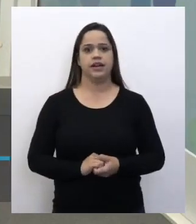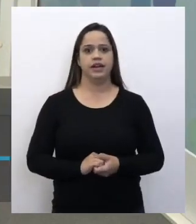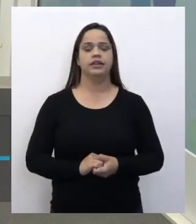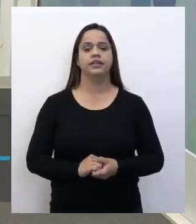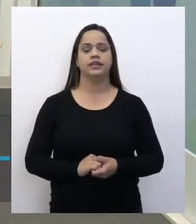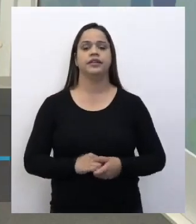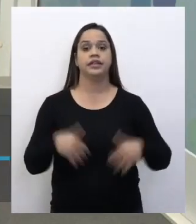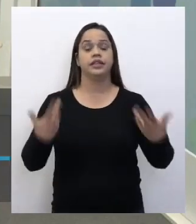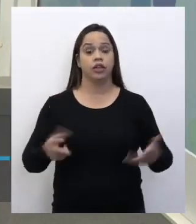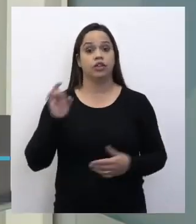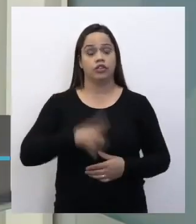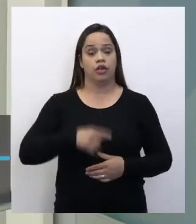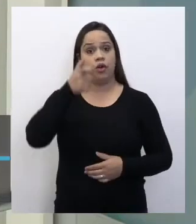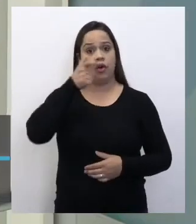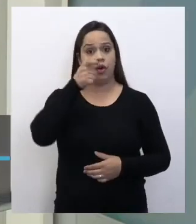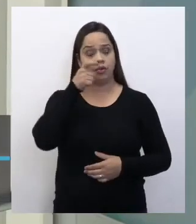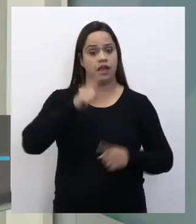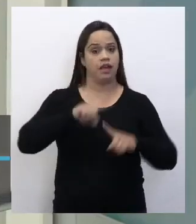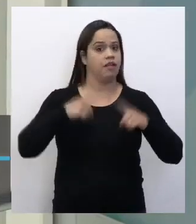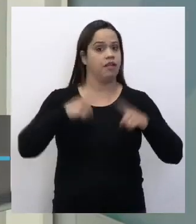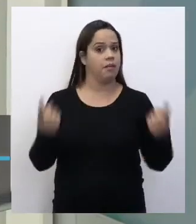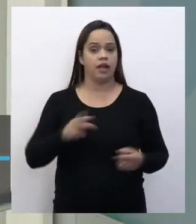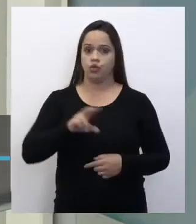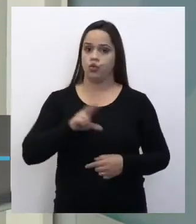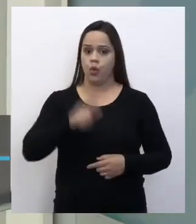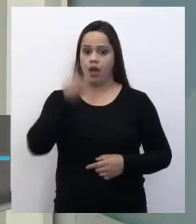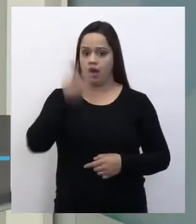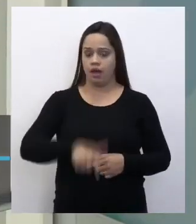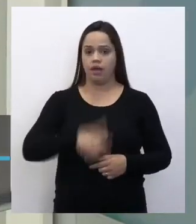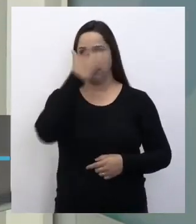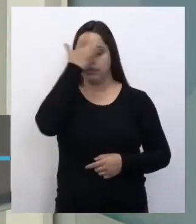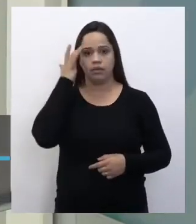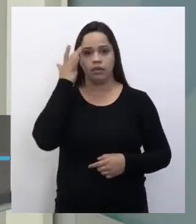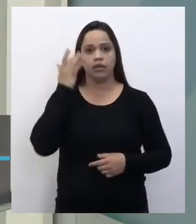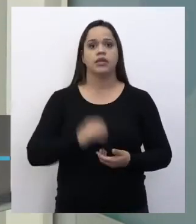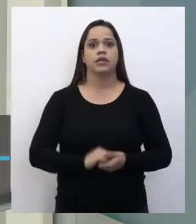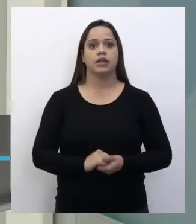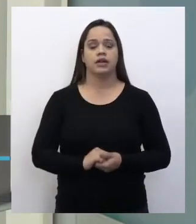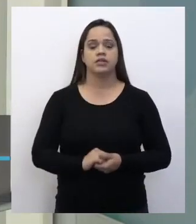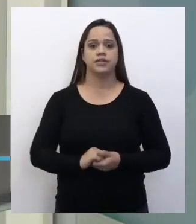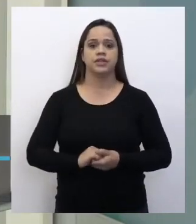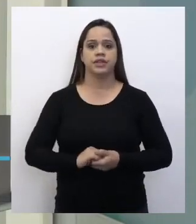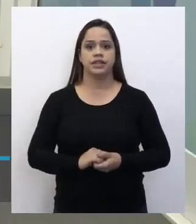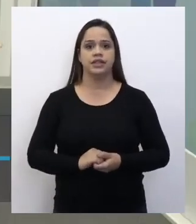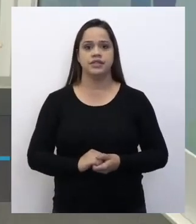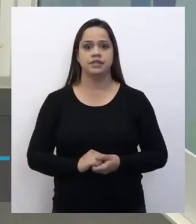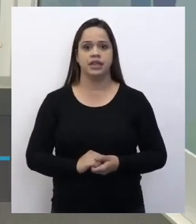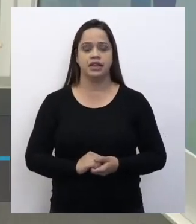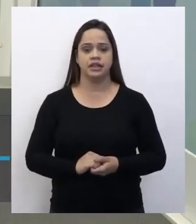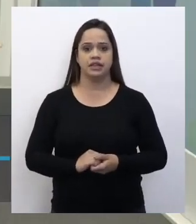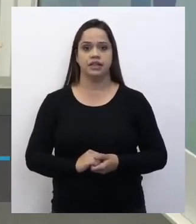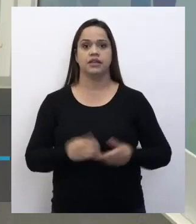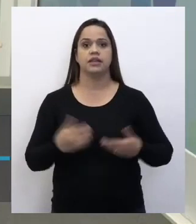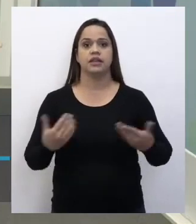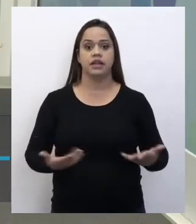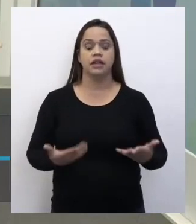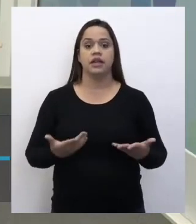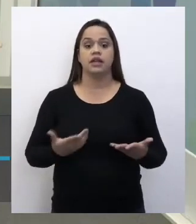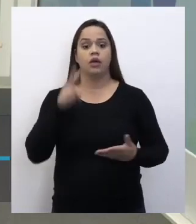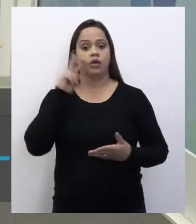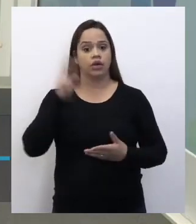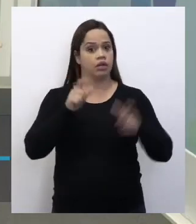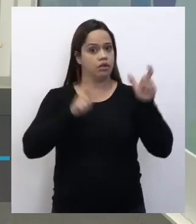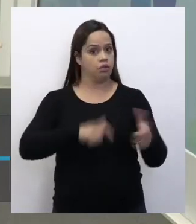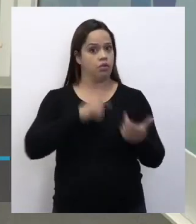observa, mas ele não é um personagem, a gente grave bem isso. Ele não é personagem. Ah, eu já estou até adiantando aqui, ó. Retire